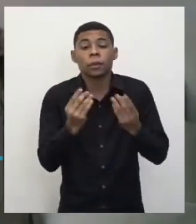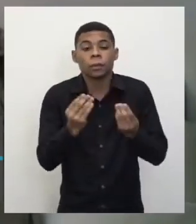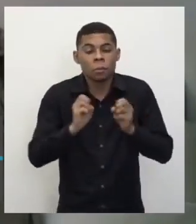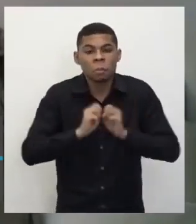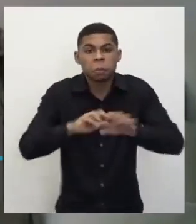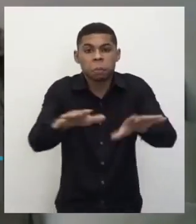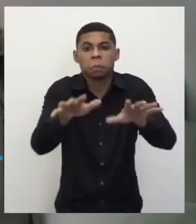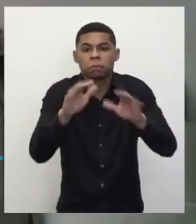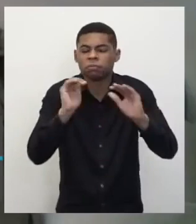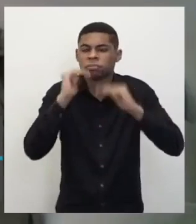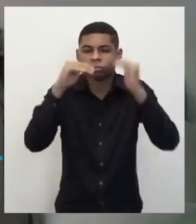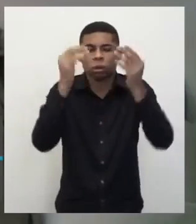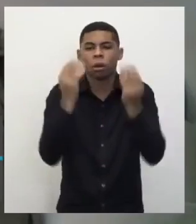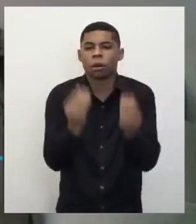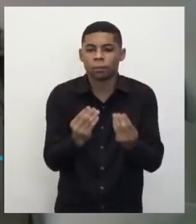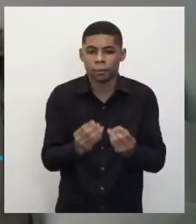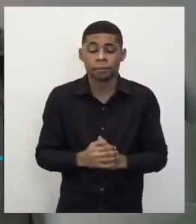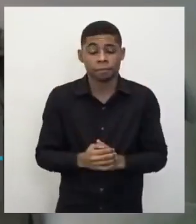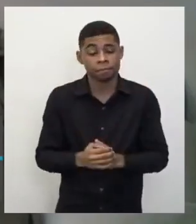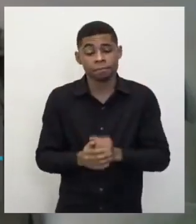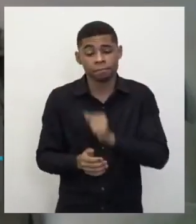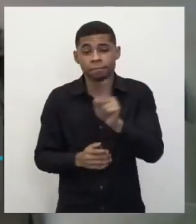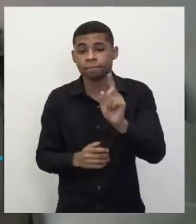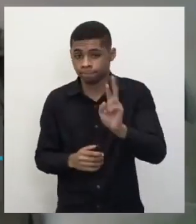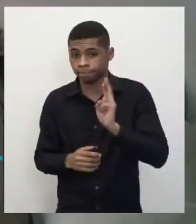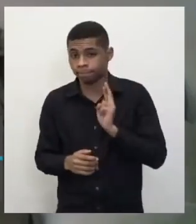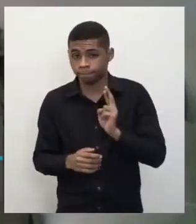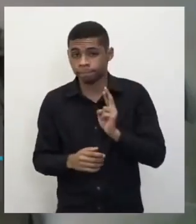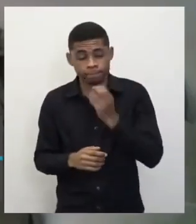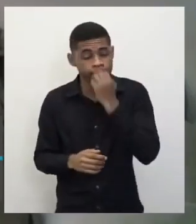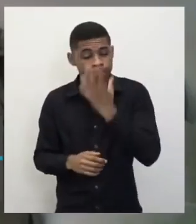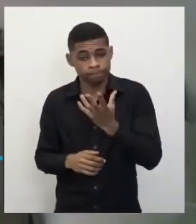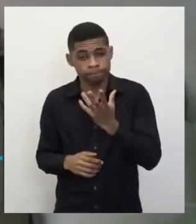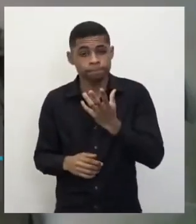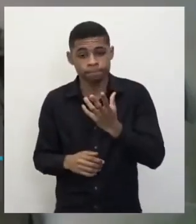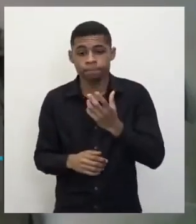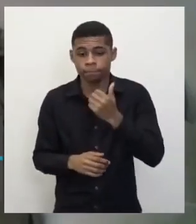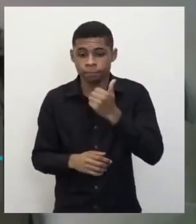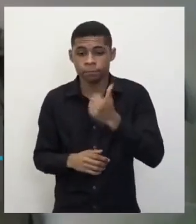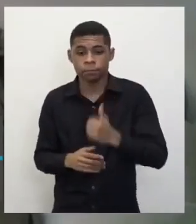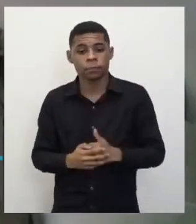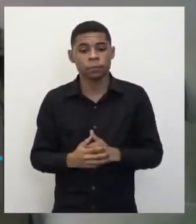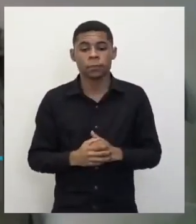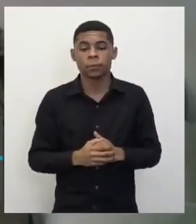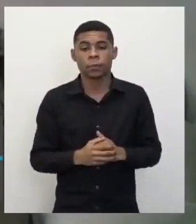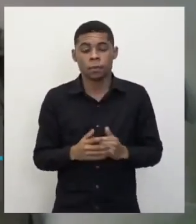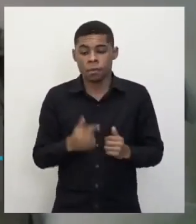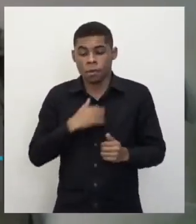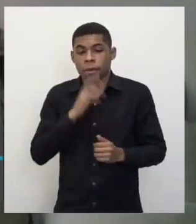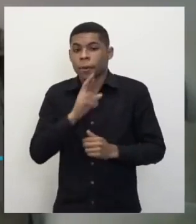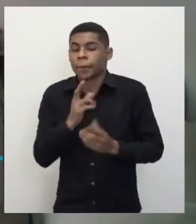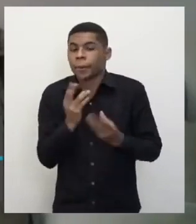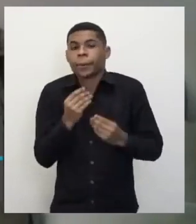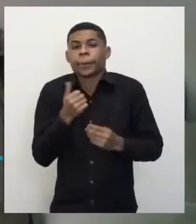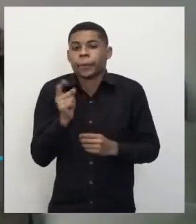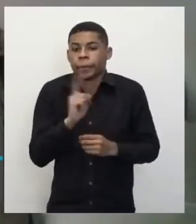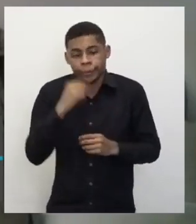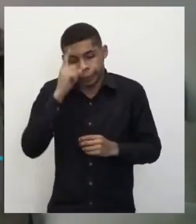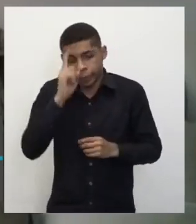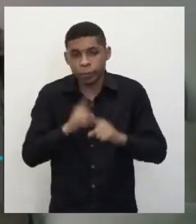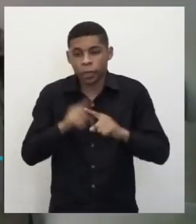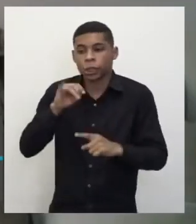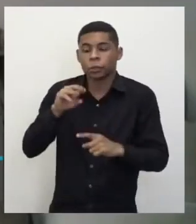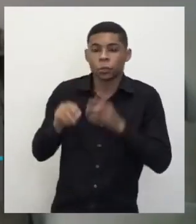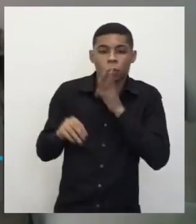Então, vocês estão respondendo essa B muito mais do que eu poderia responder em relação, então, ao sucesso do